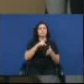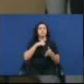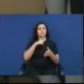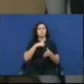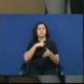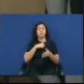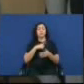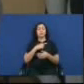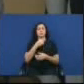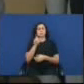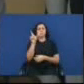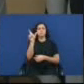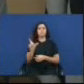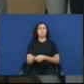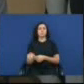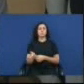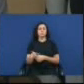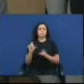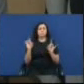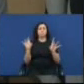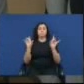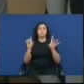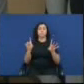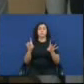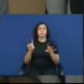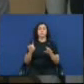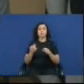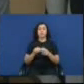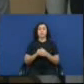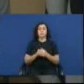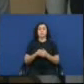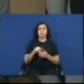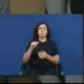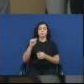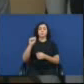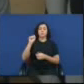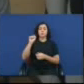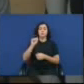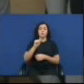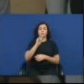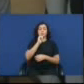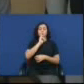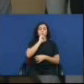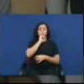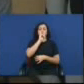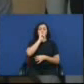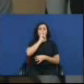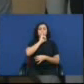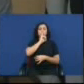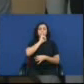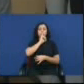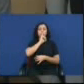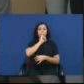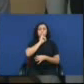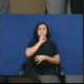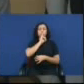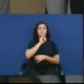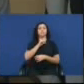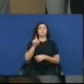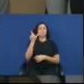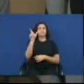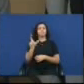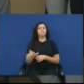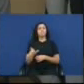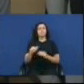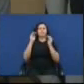Helder Pessoa Câmara, arcebispo de Olinda e Recife, que teve sua vida pautada pelo amor,